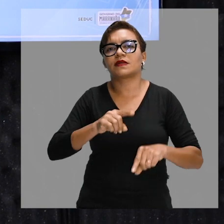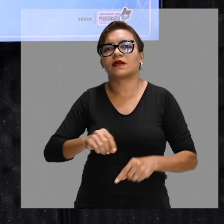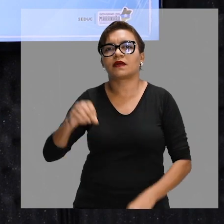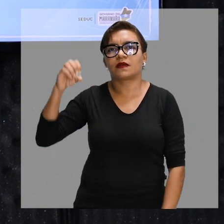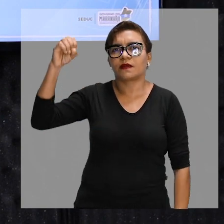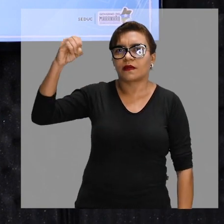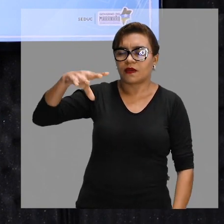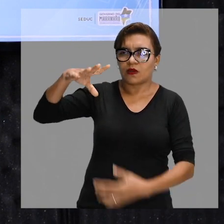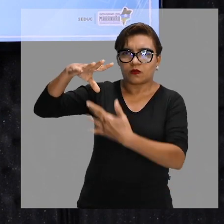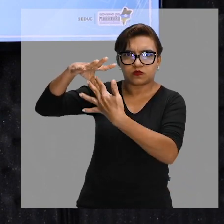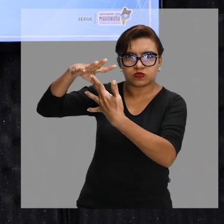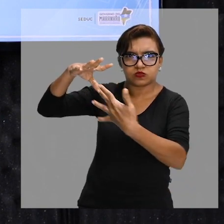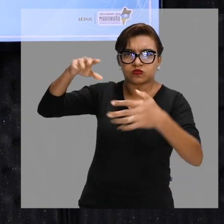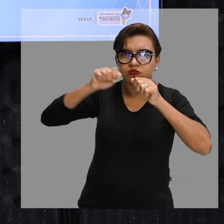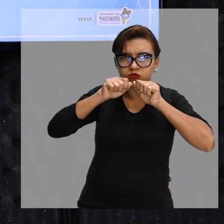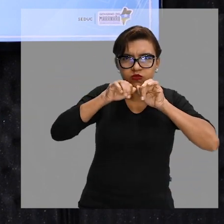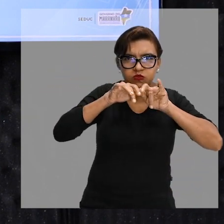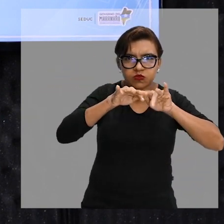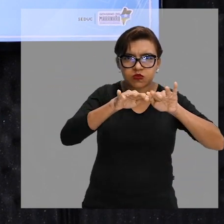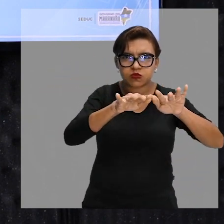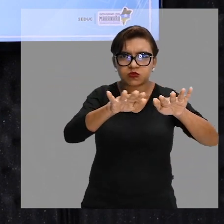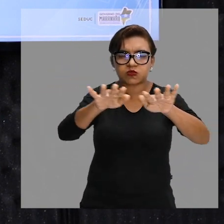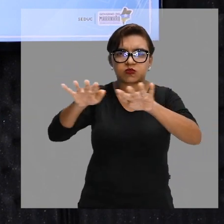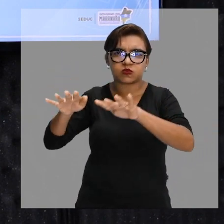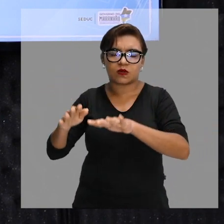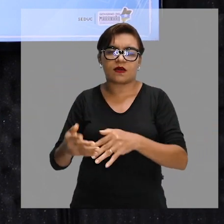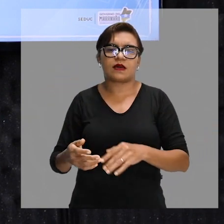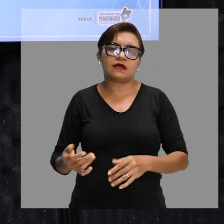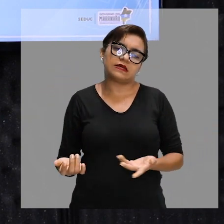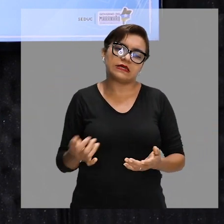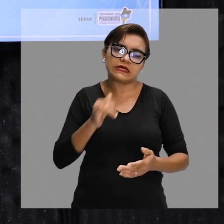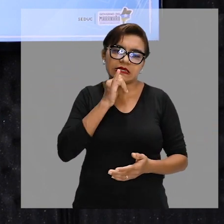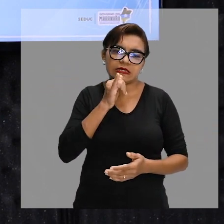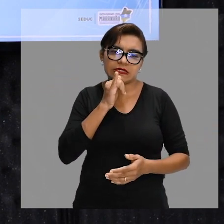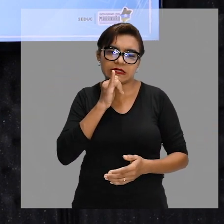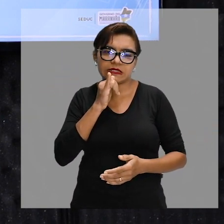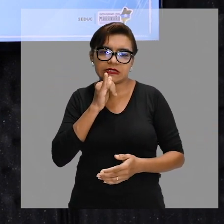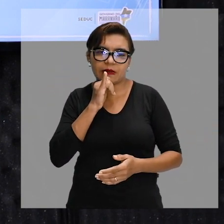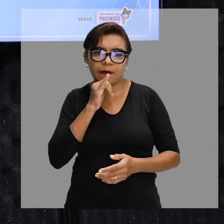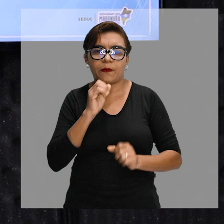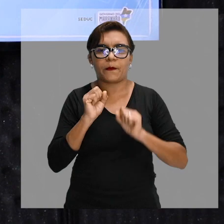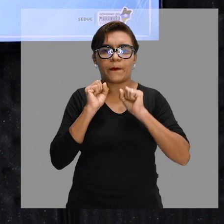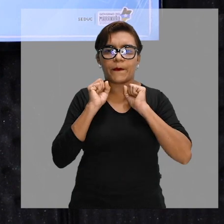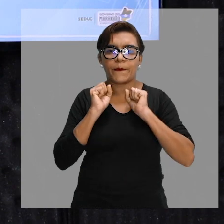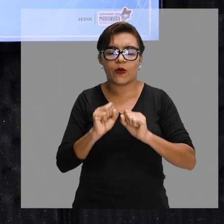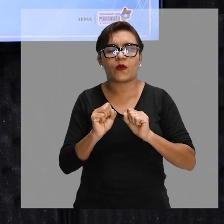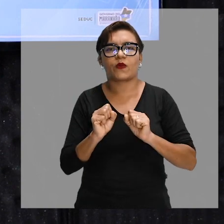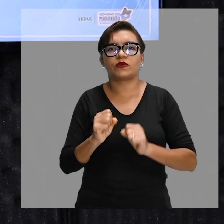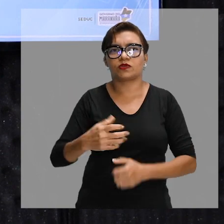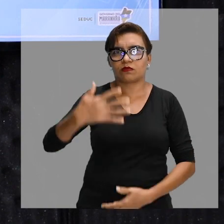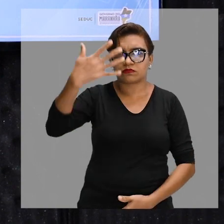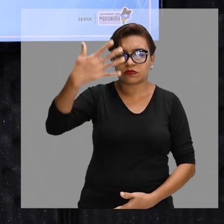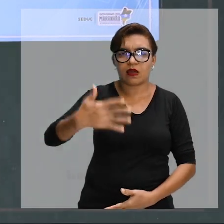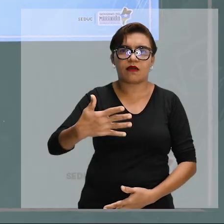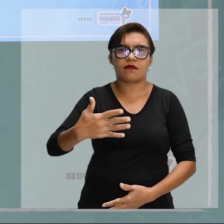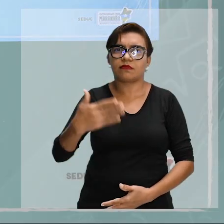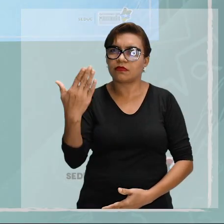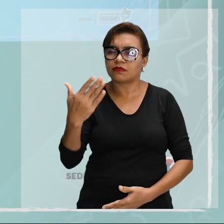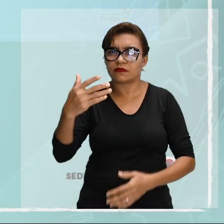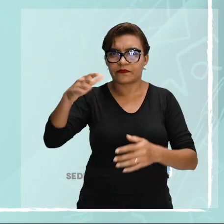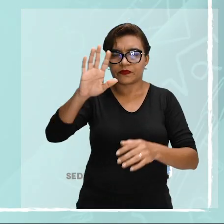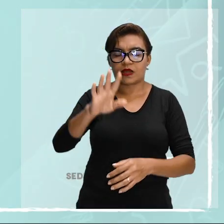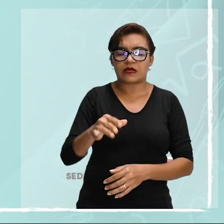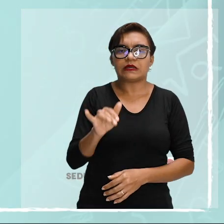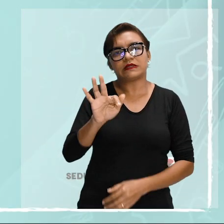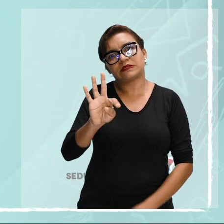propagar por meios transparentes. O transparente é aquele em que a luz ela não tem dificuldades de se propagar.